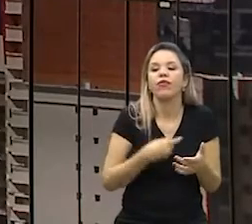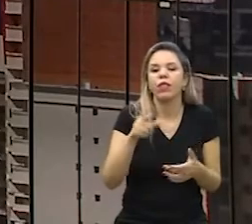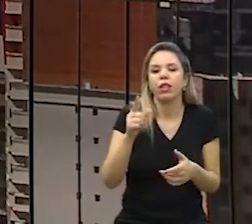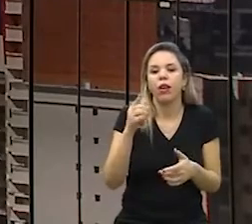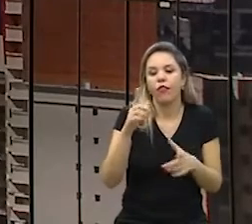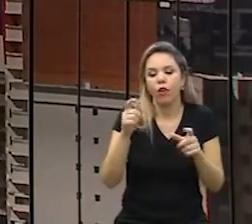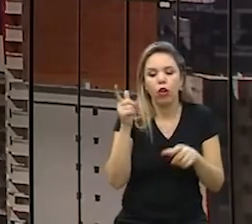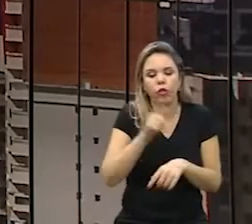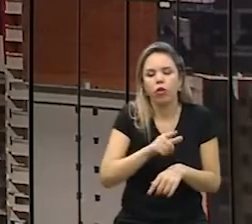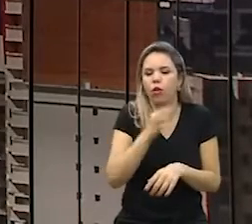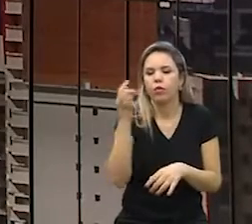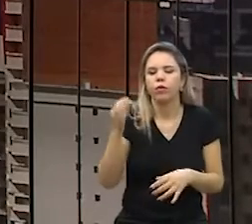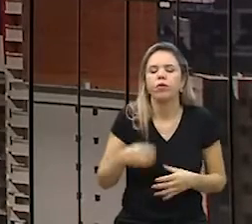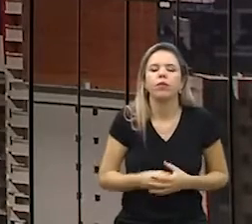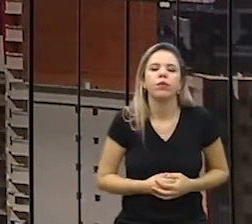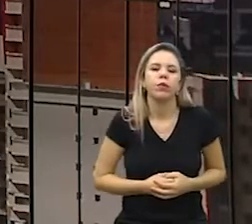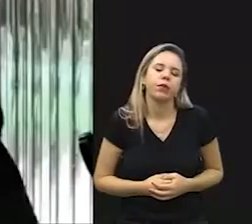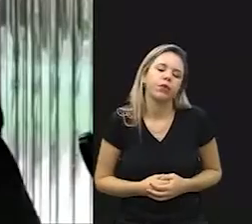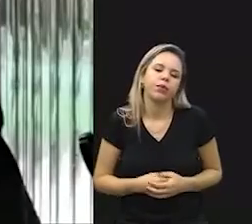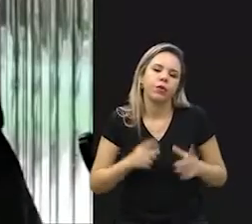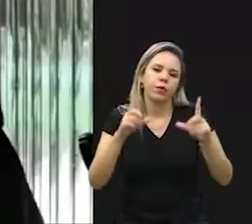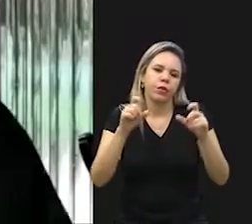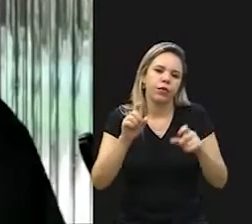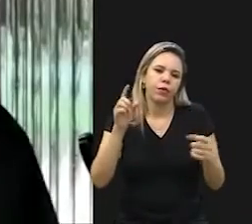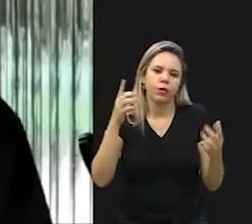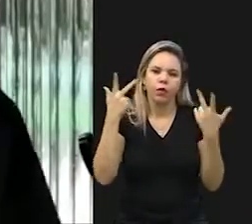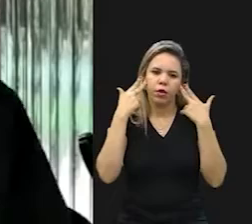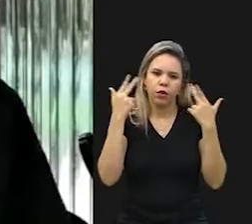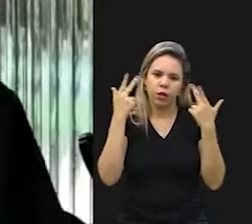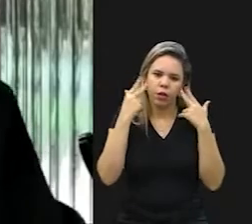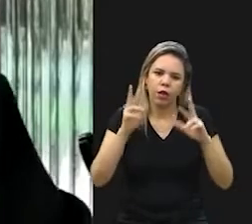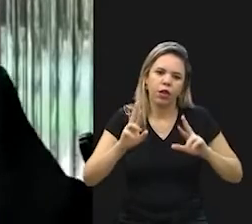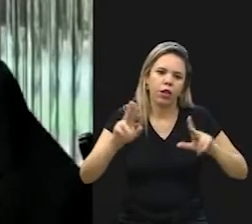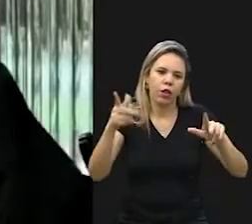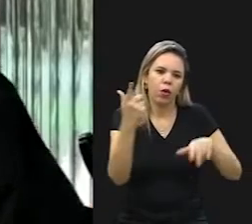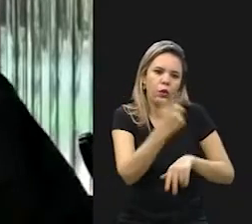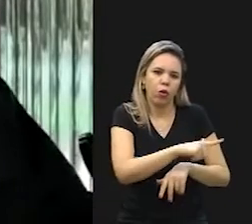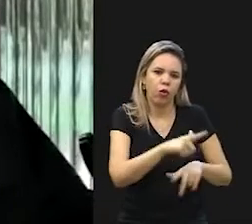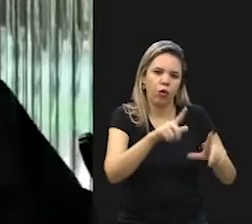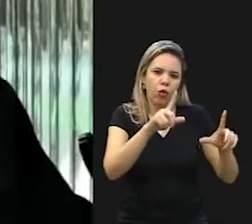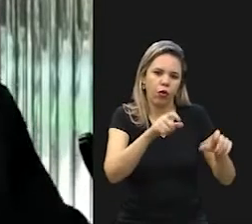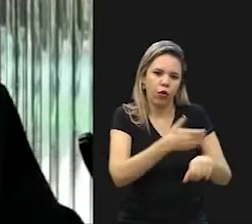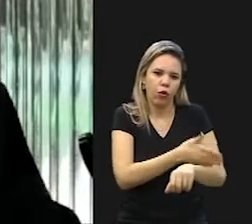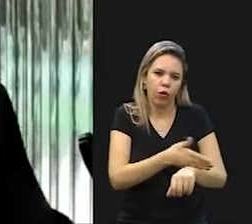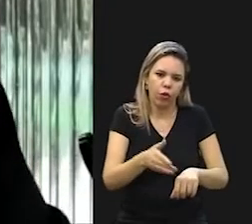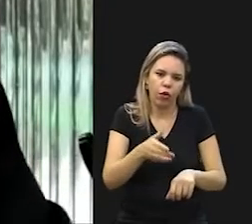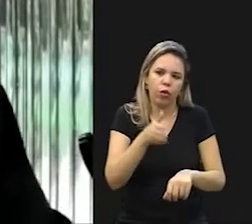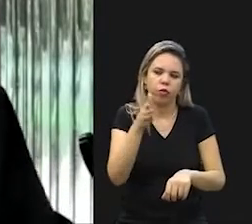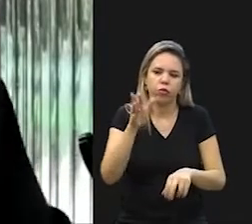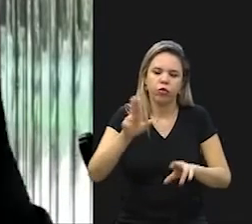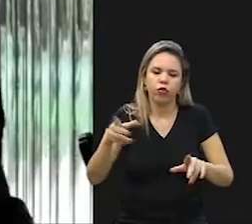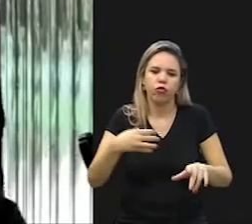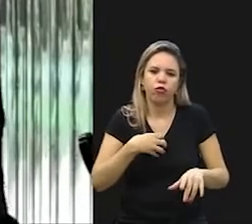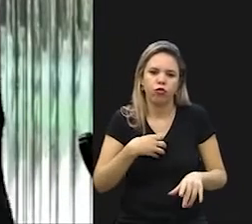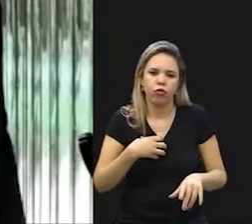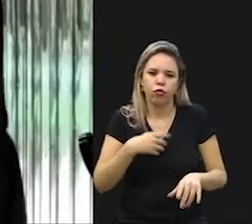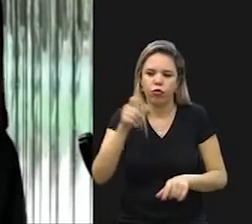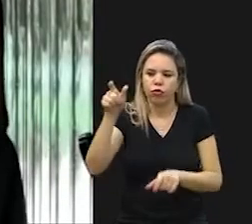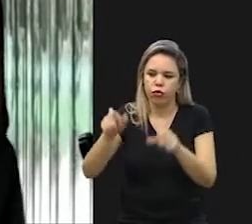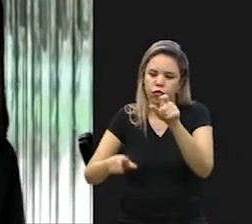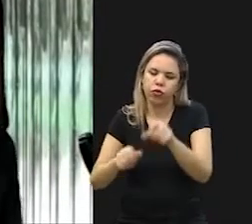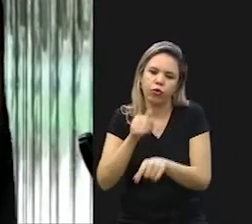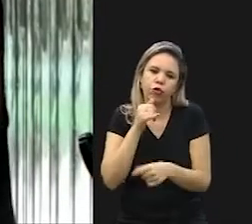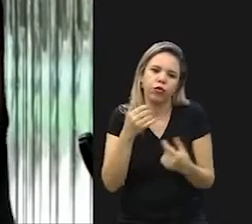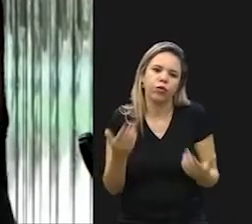incríveis que você tem. A fotografia de natureza, ela é muito diferente da fotografia que a gente está habituado a tirar fotografia de pessoas,